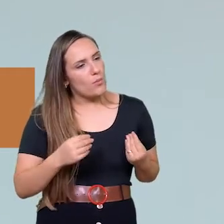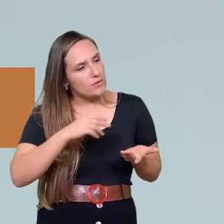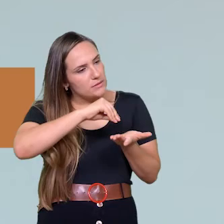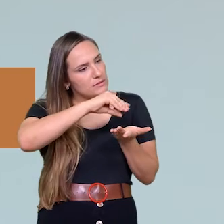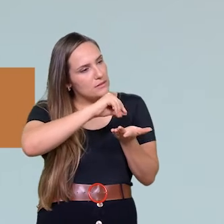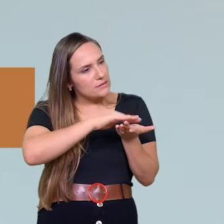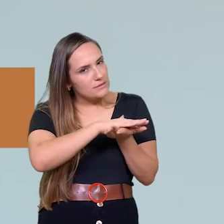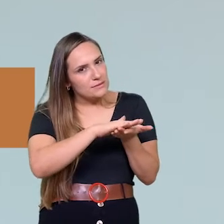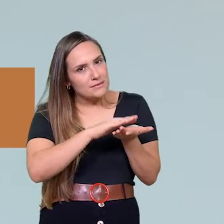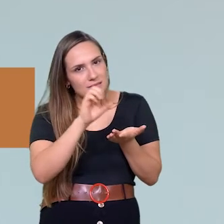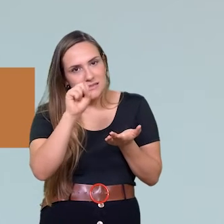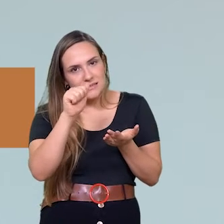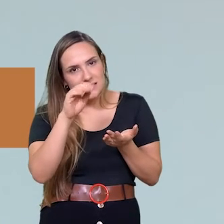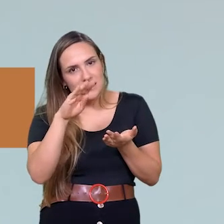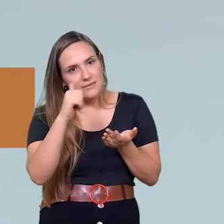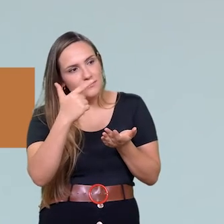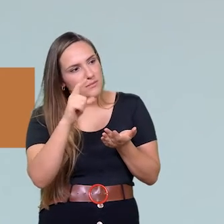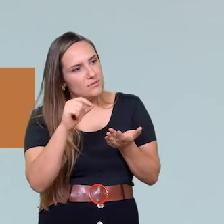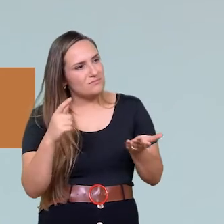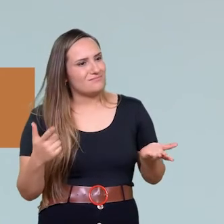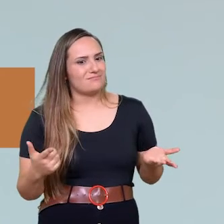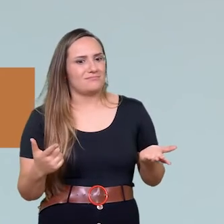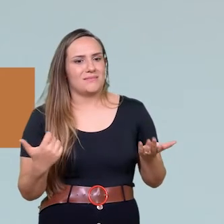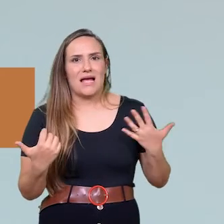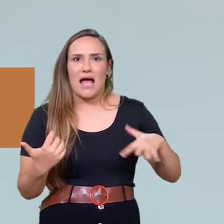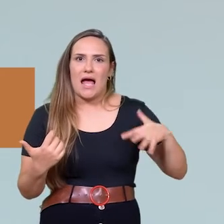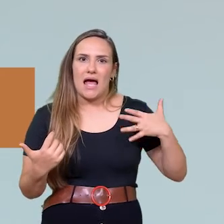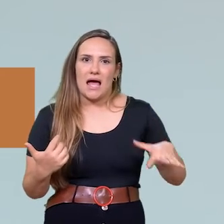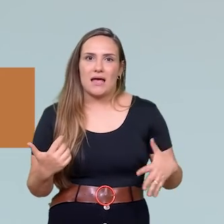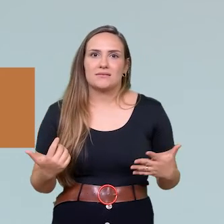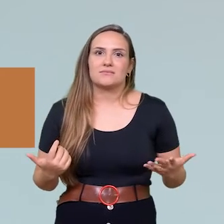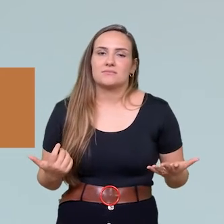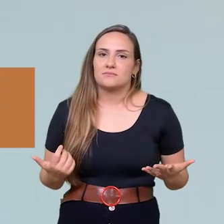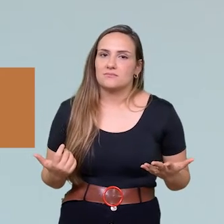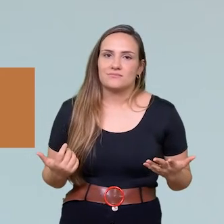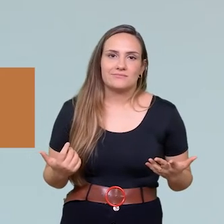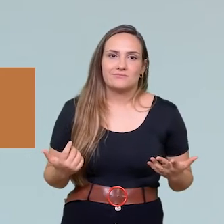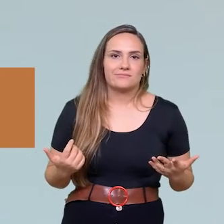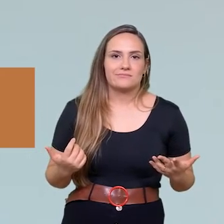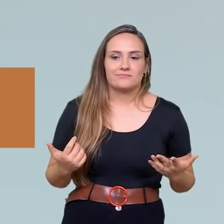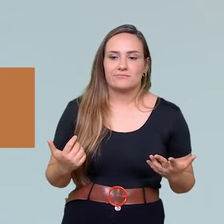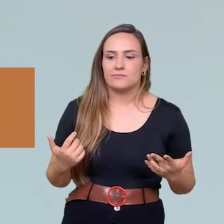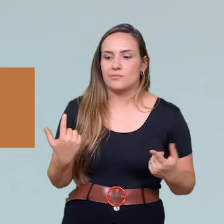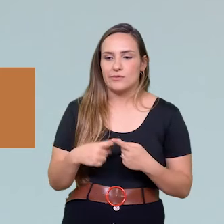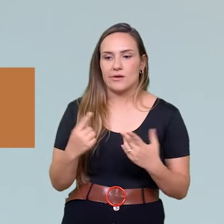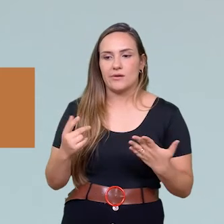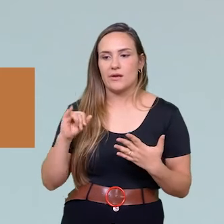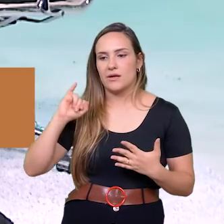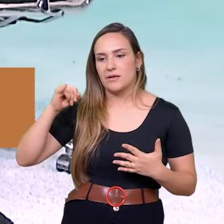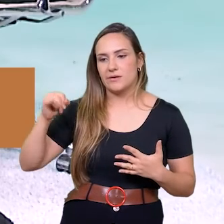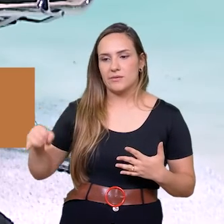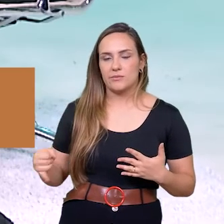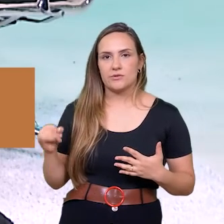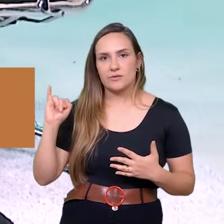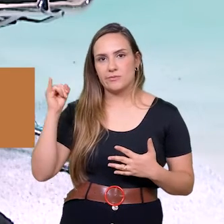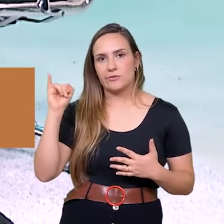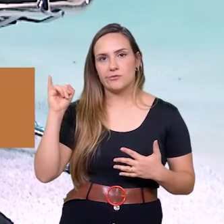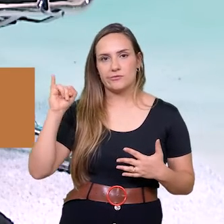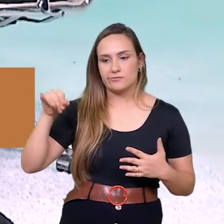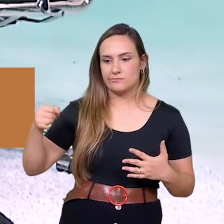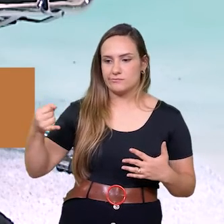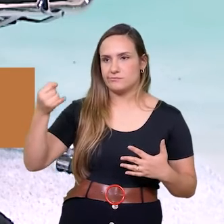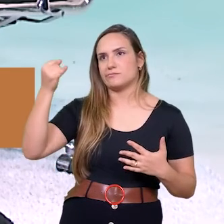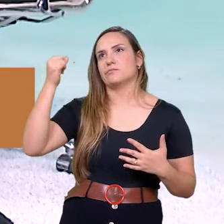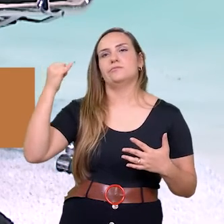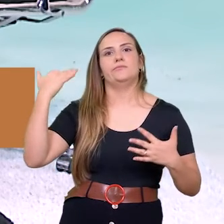está o dobro, mas a inflação tem esse fenômeno de nós perdermos a noção do preço e não fazermos